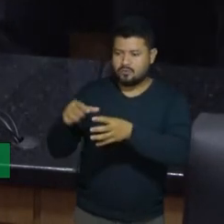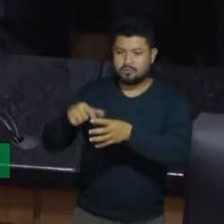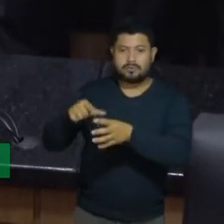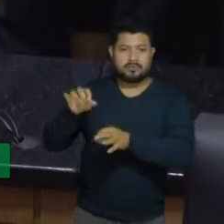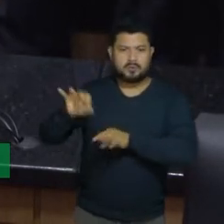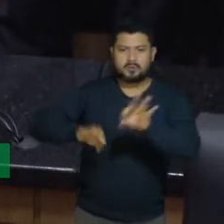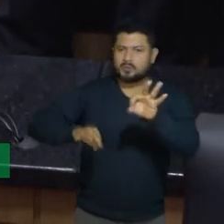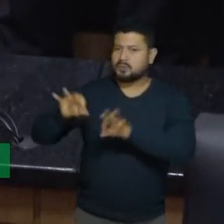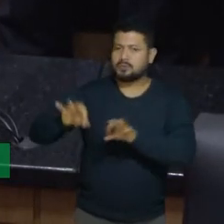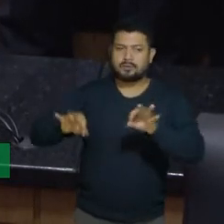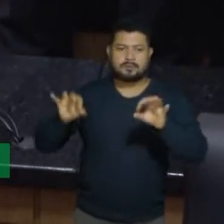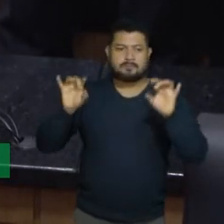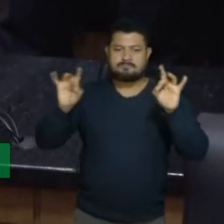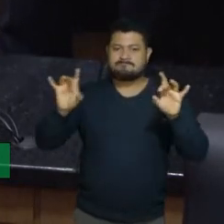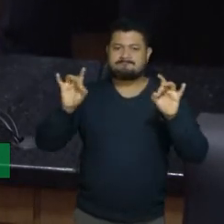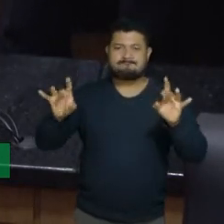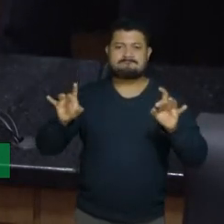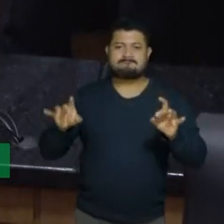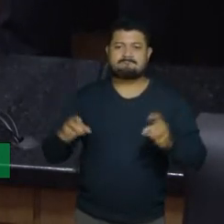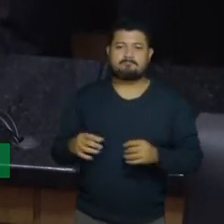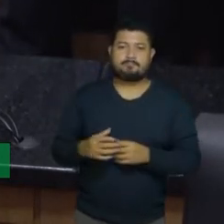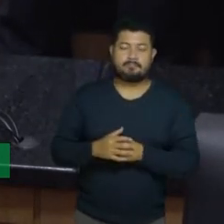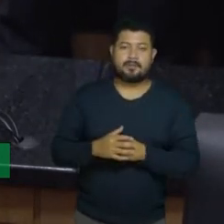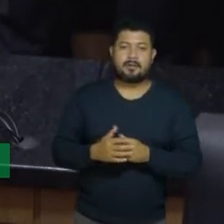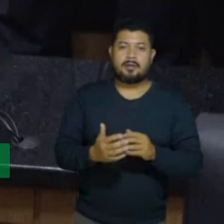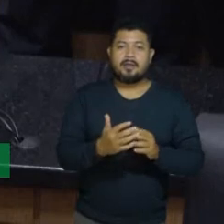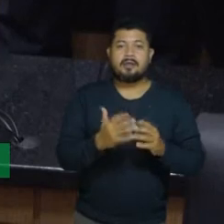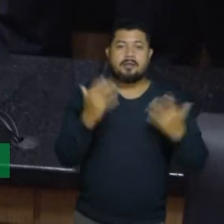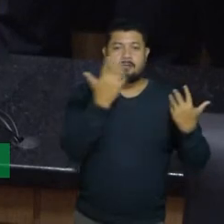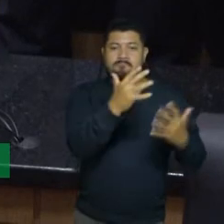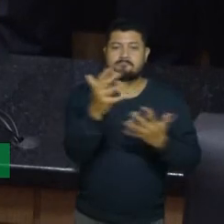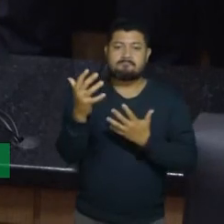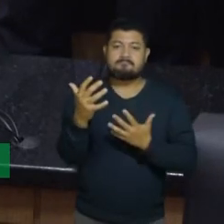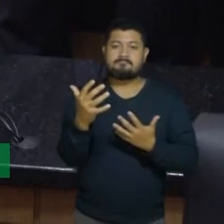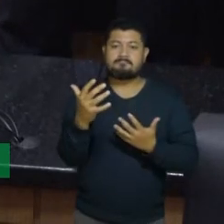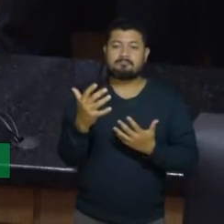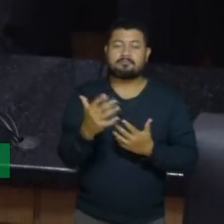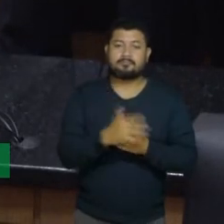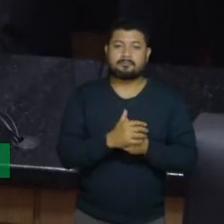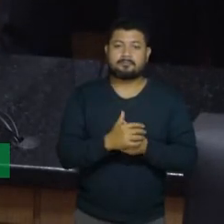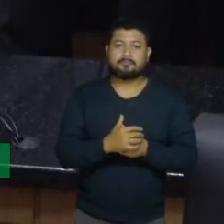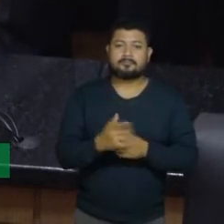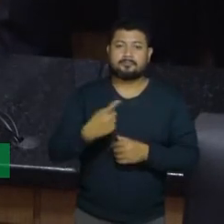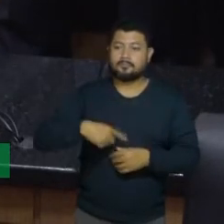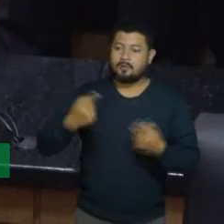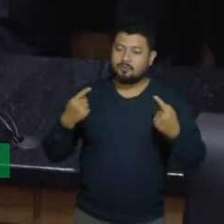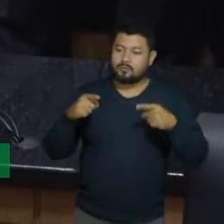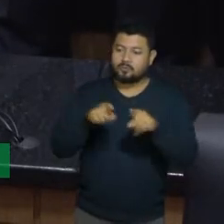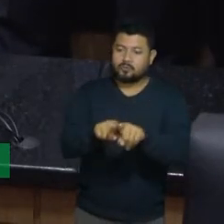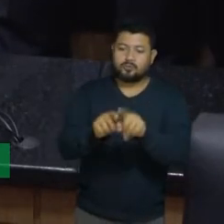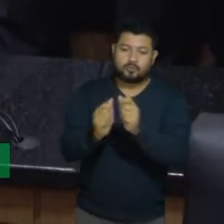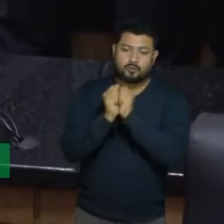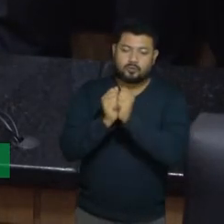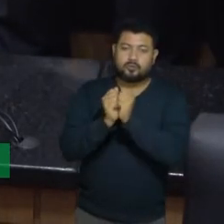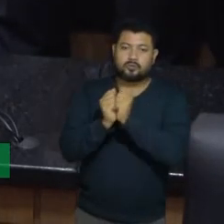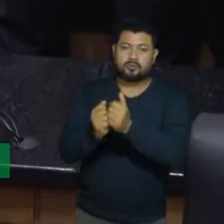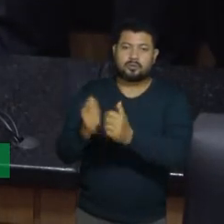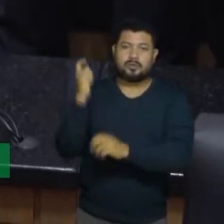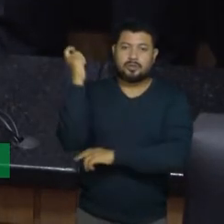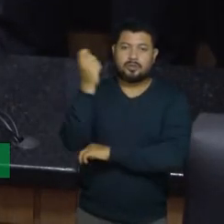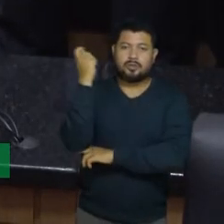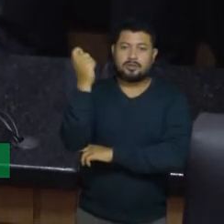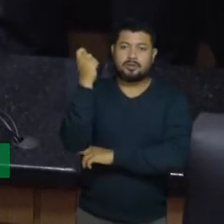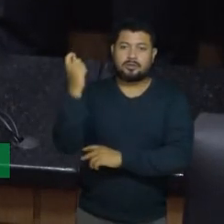festa. Então, parabéns a todos e irmanados com os nossos irmãos gaúchos, né, vocês que